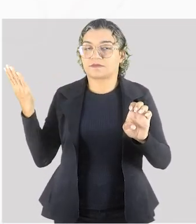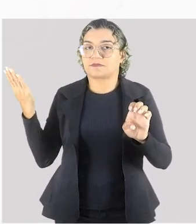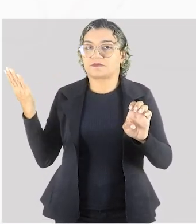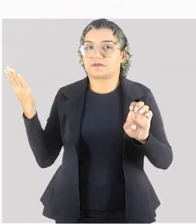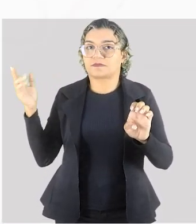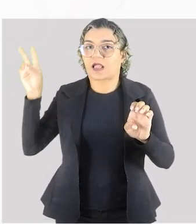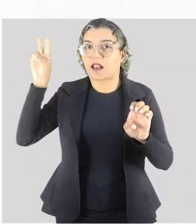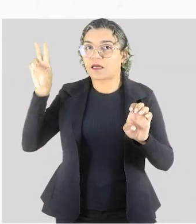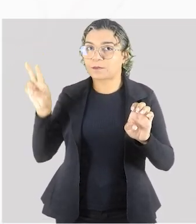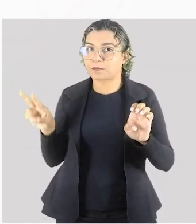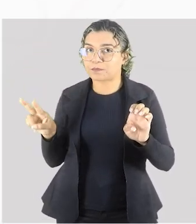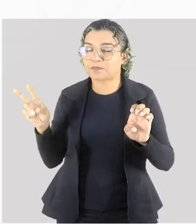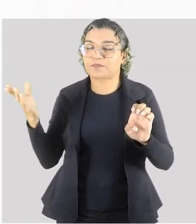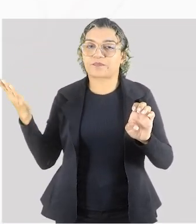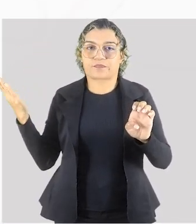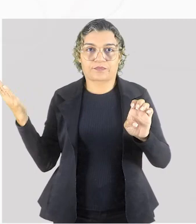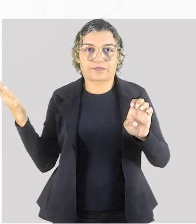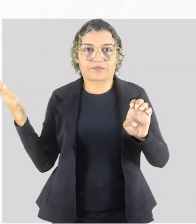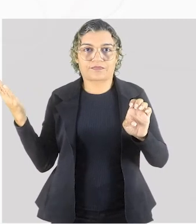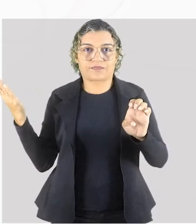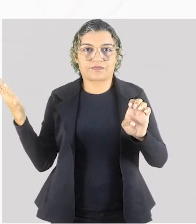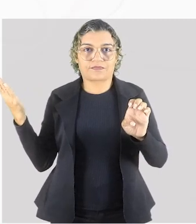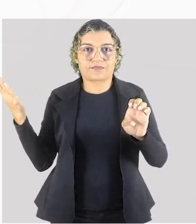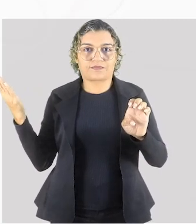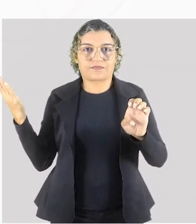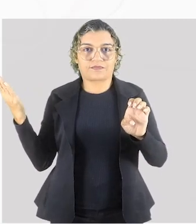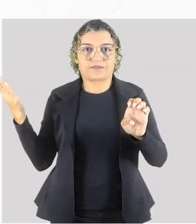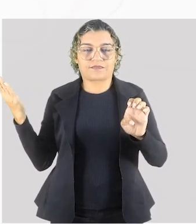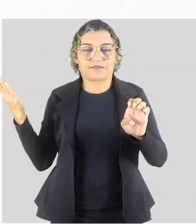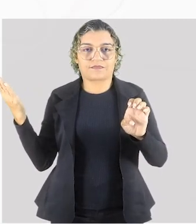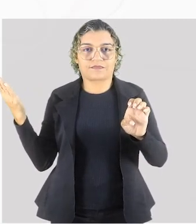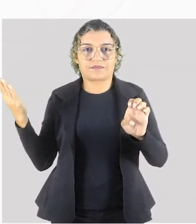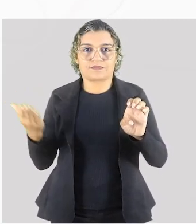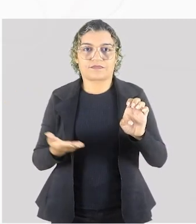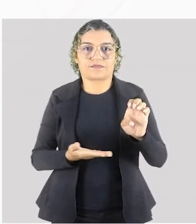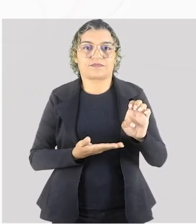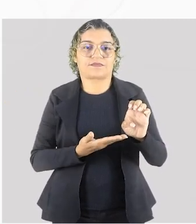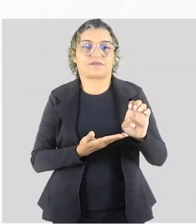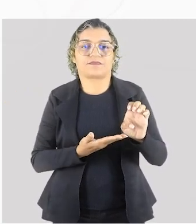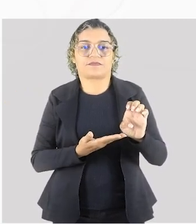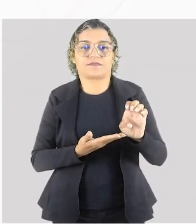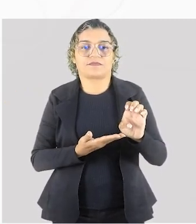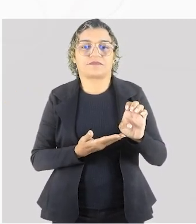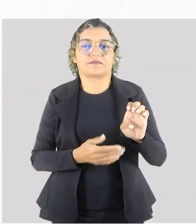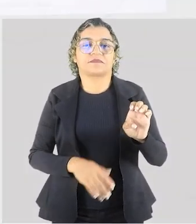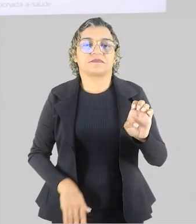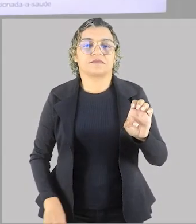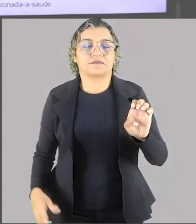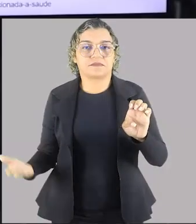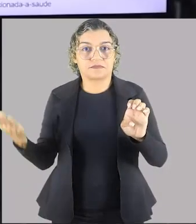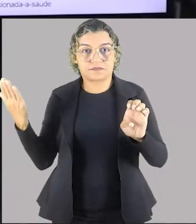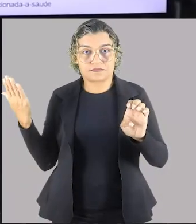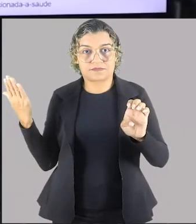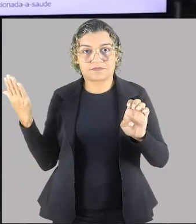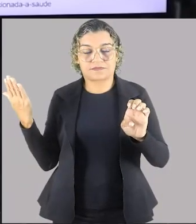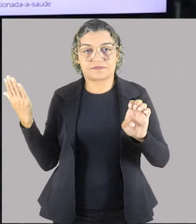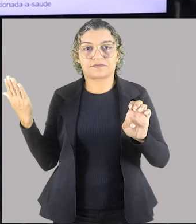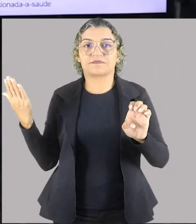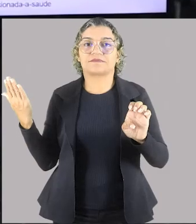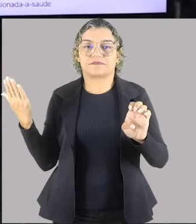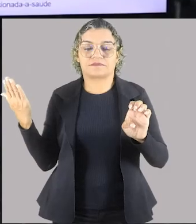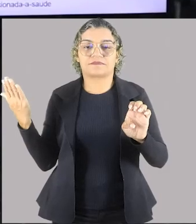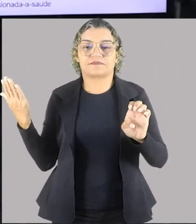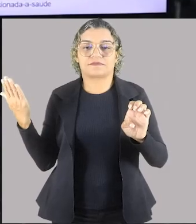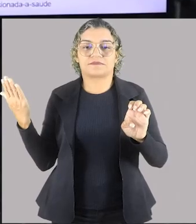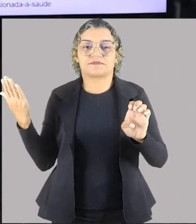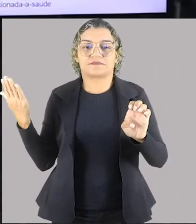definida como a capacidade de realizar atividades físicas. A aptidão física inclui duas formas de abordagem: a aptidão física relacionada à